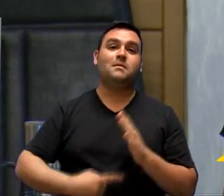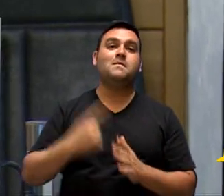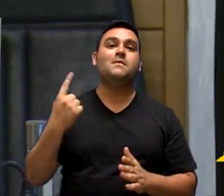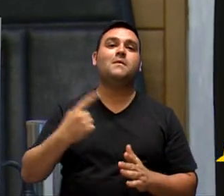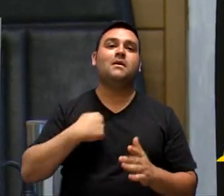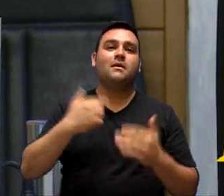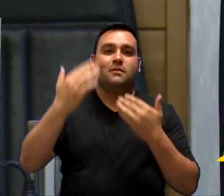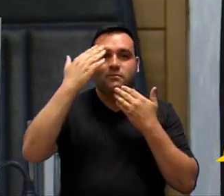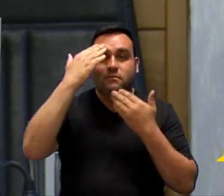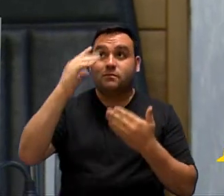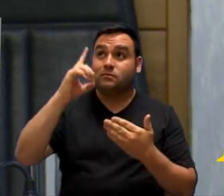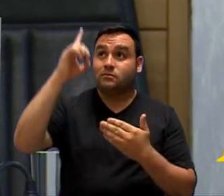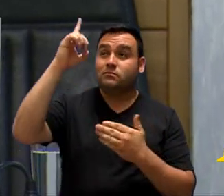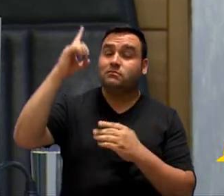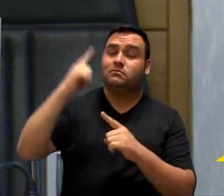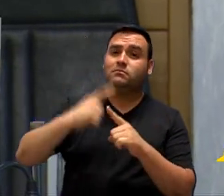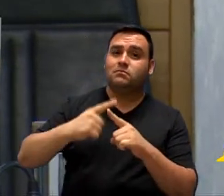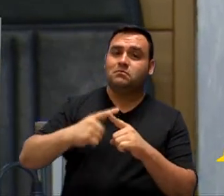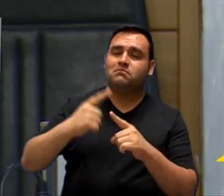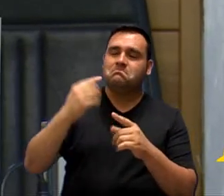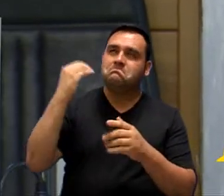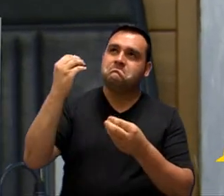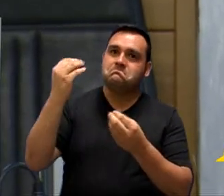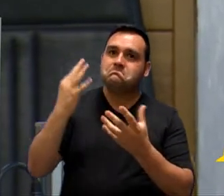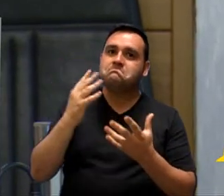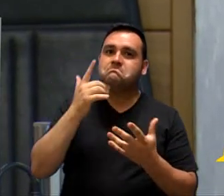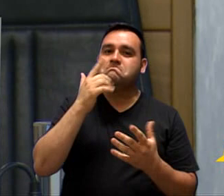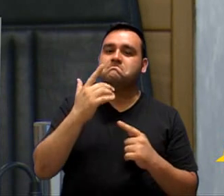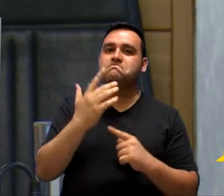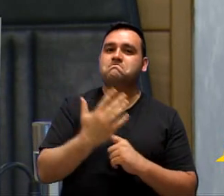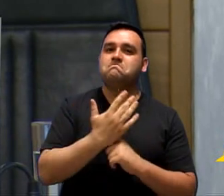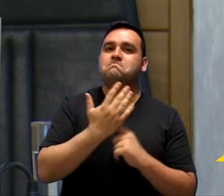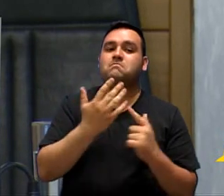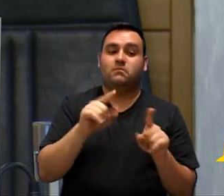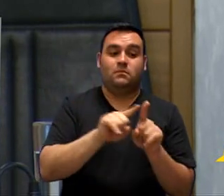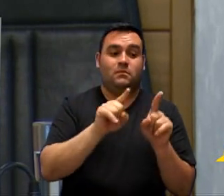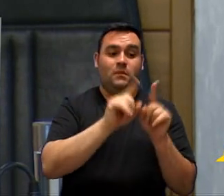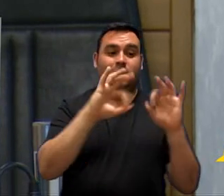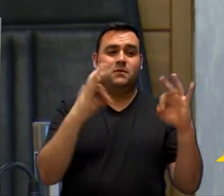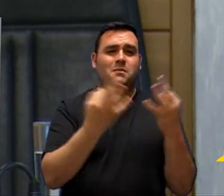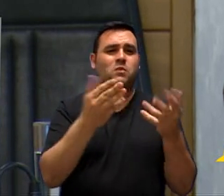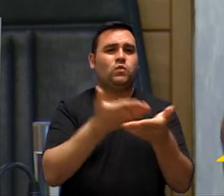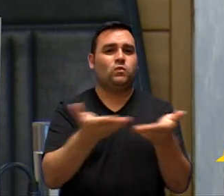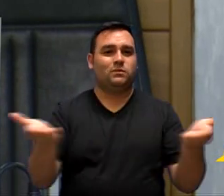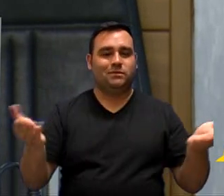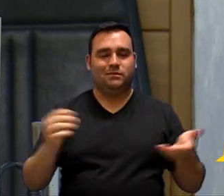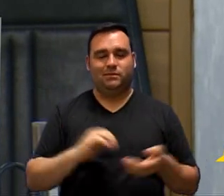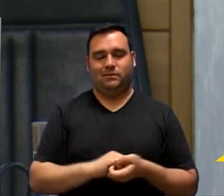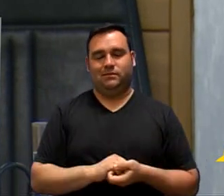Primeiramente, eu quero agradecer a Deus por essa oportunidade, aos meus familiares e a todos vocês.